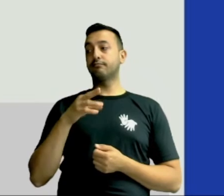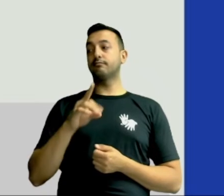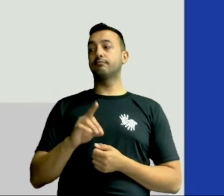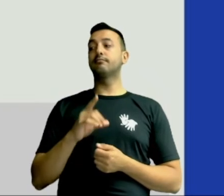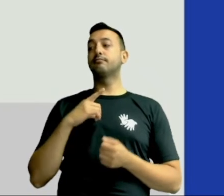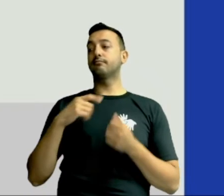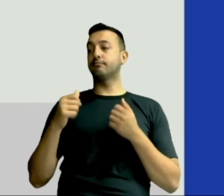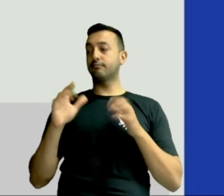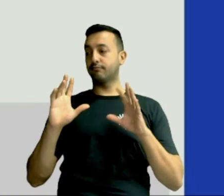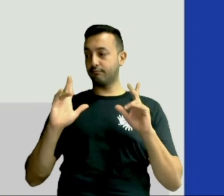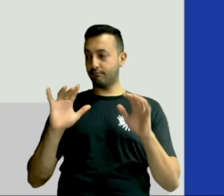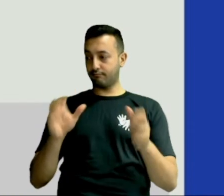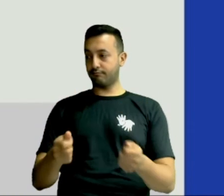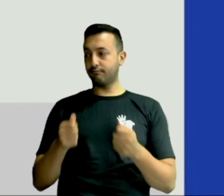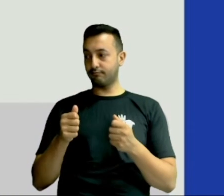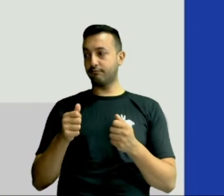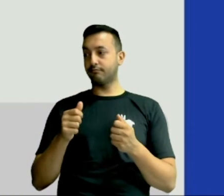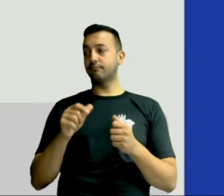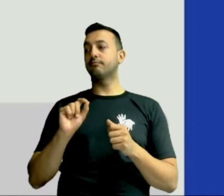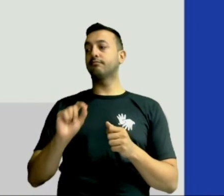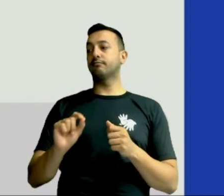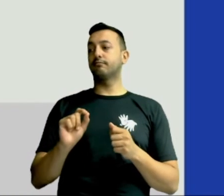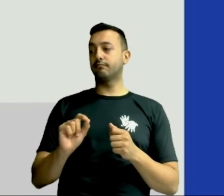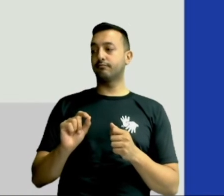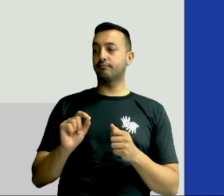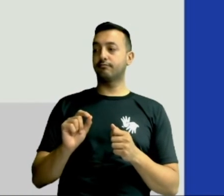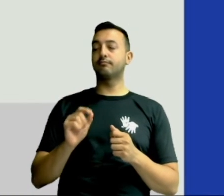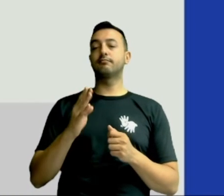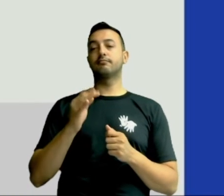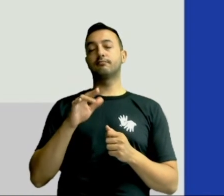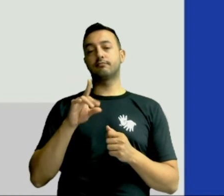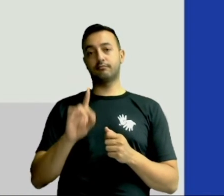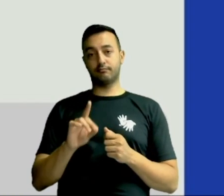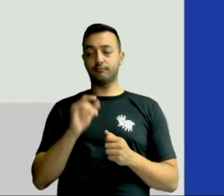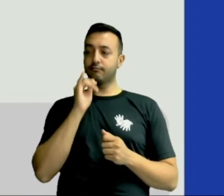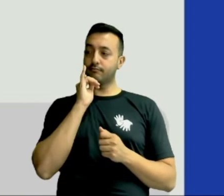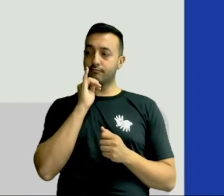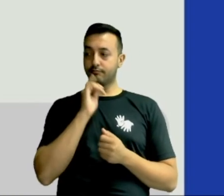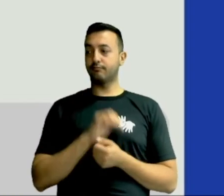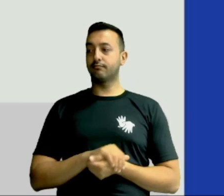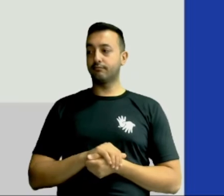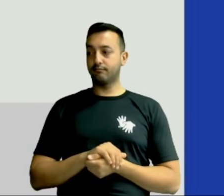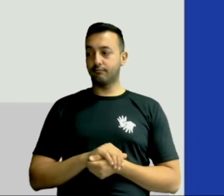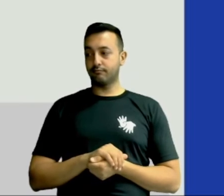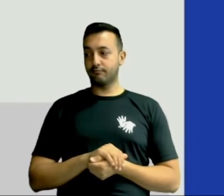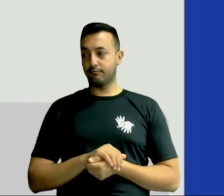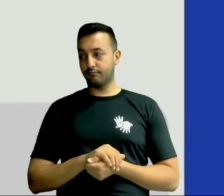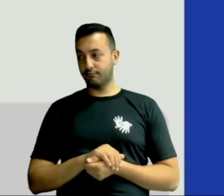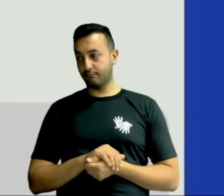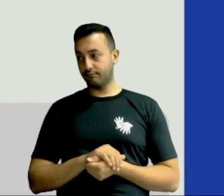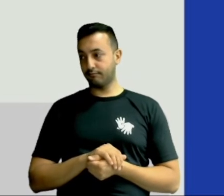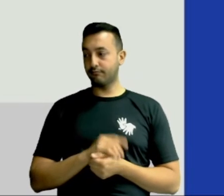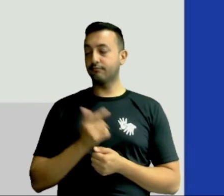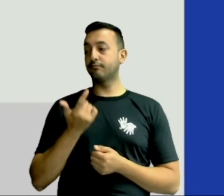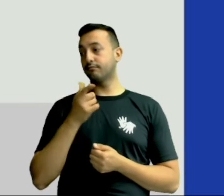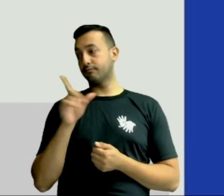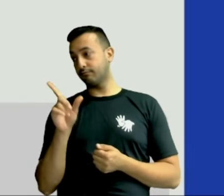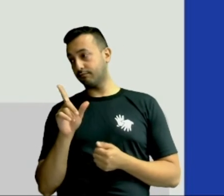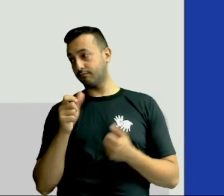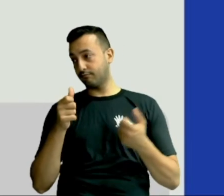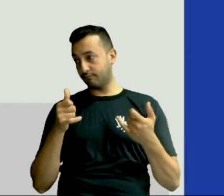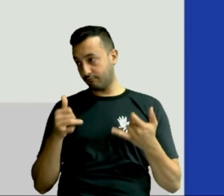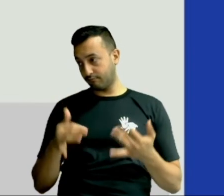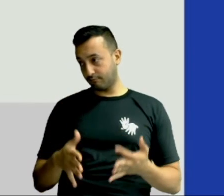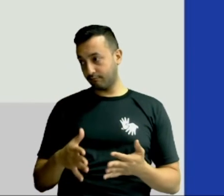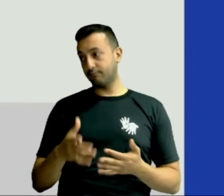mãozinha do Boy está próximo a ele dizes a Bordo Ok Exemplo né na prova na próxima situação